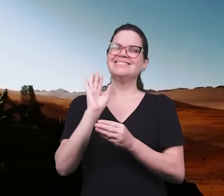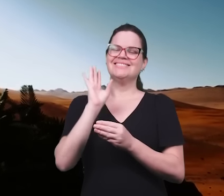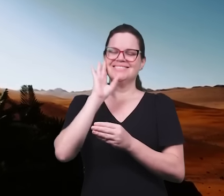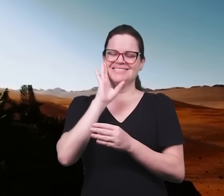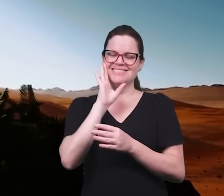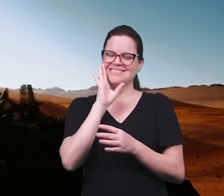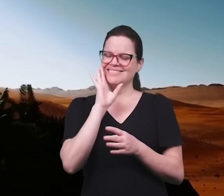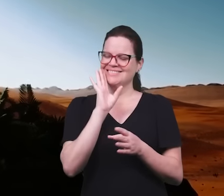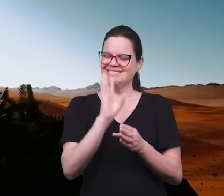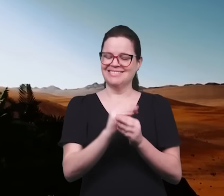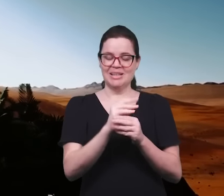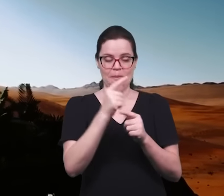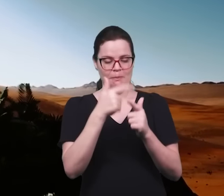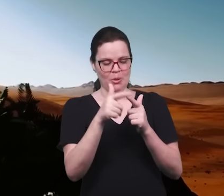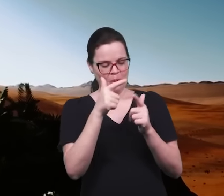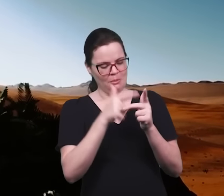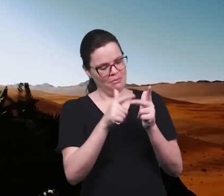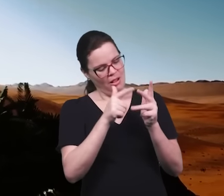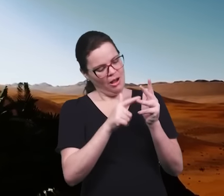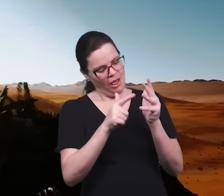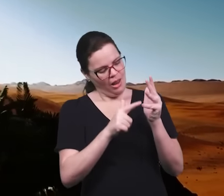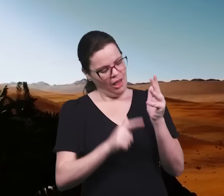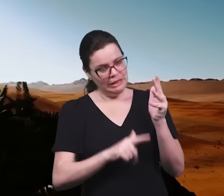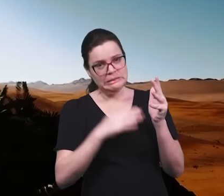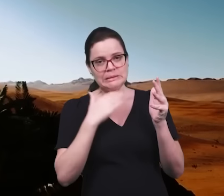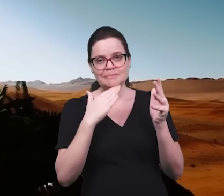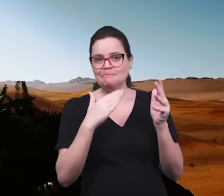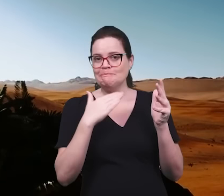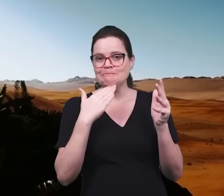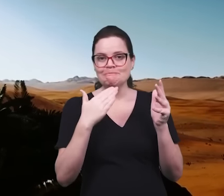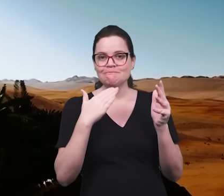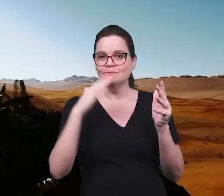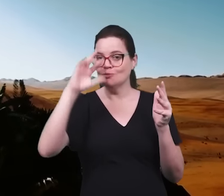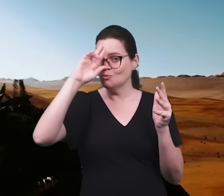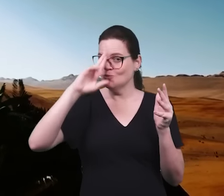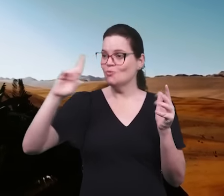Ele dá a solução,